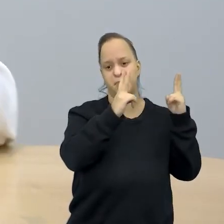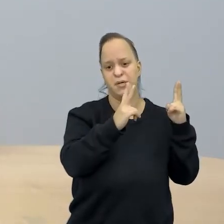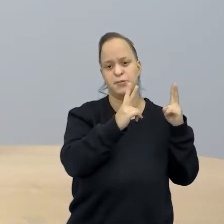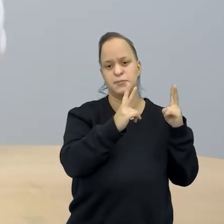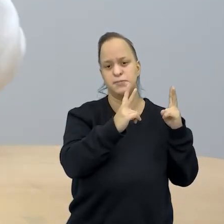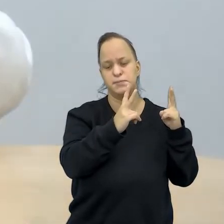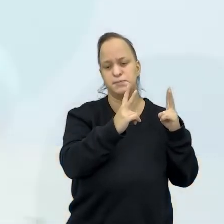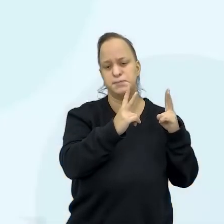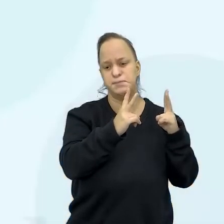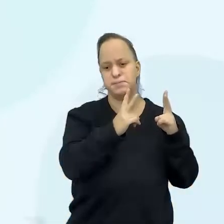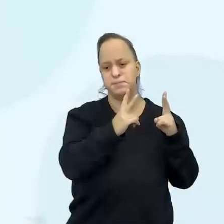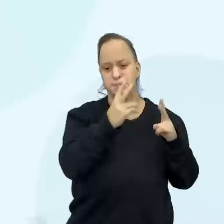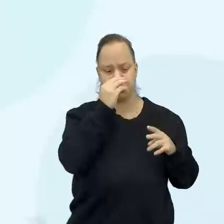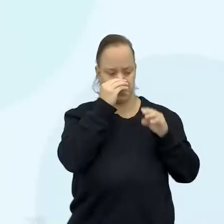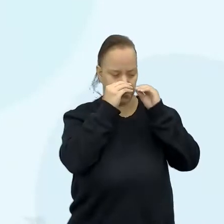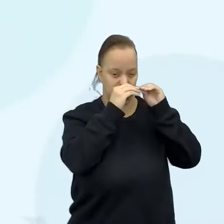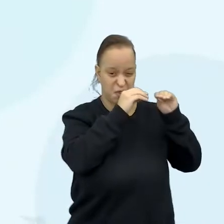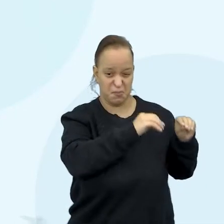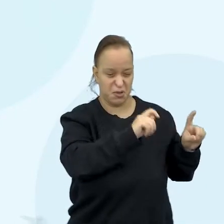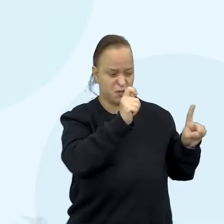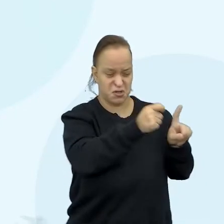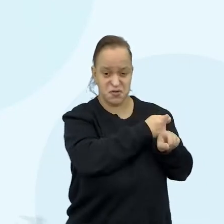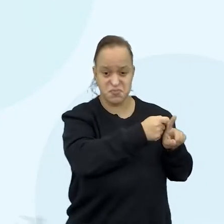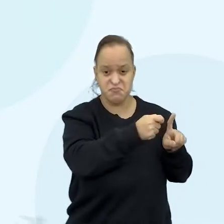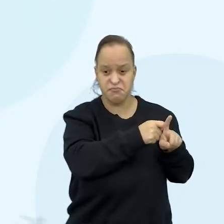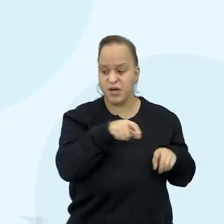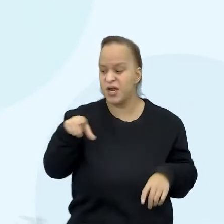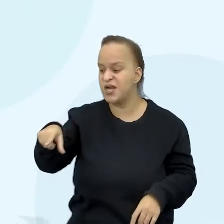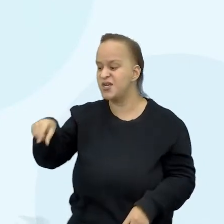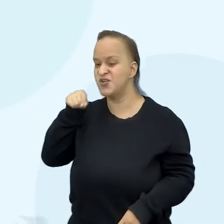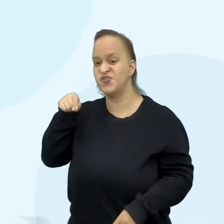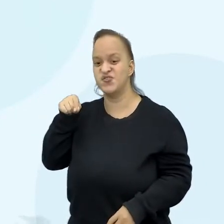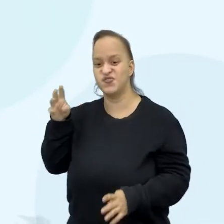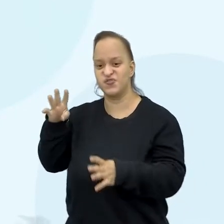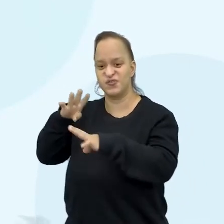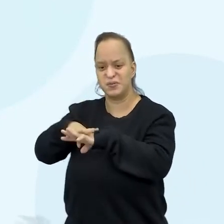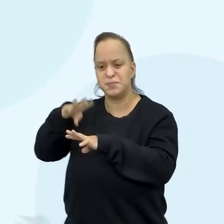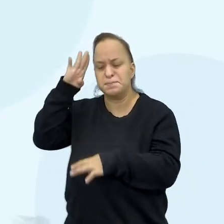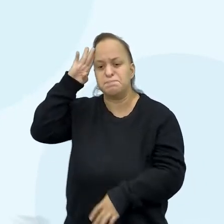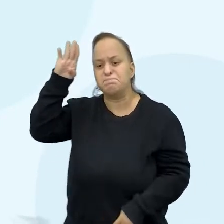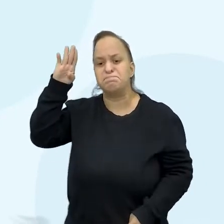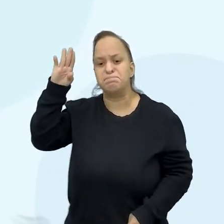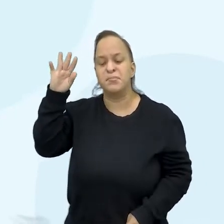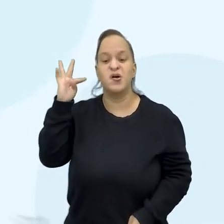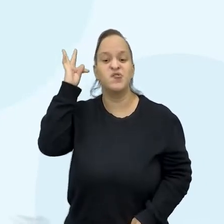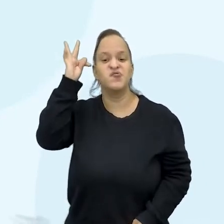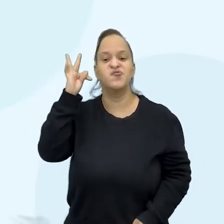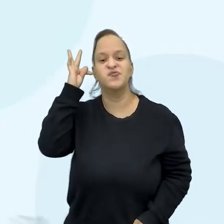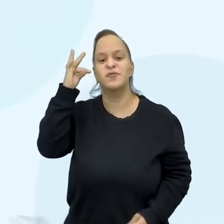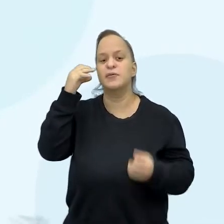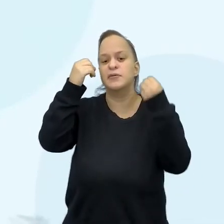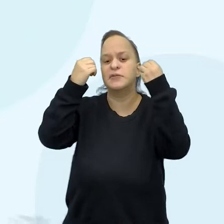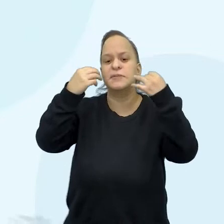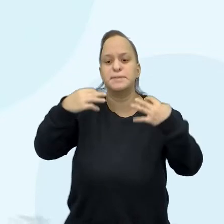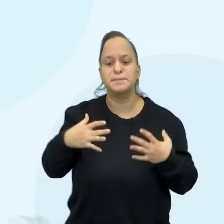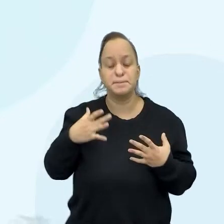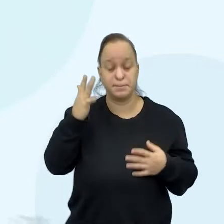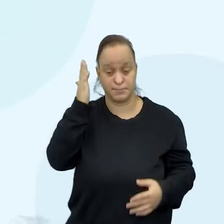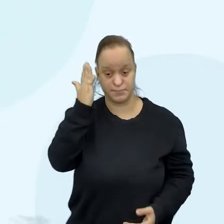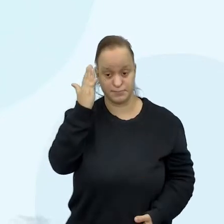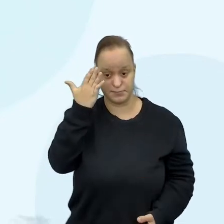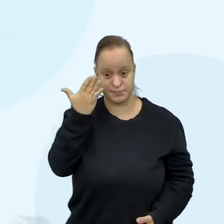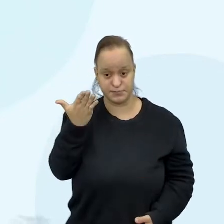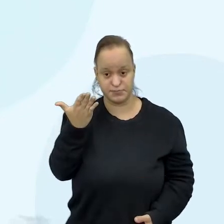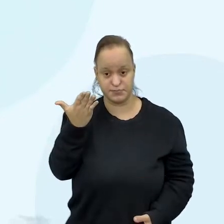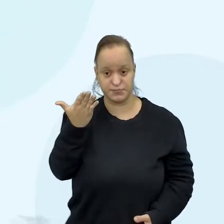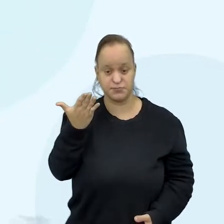quê? Vamos ver aí que elementos o Foucault elenca para responder a essa pergunta. Por que interessam as prisões? Porque as